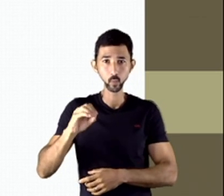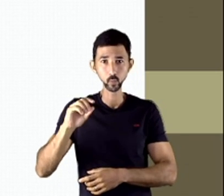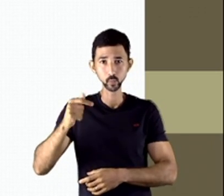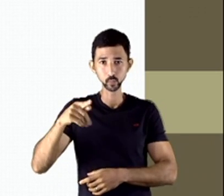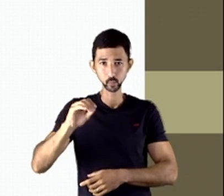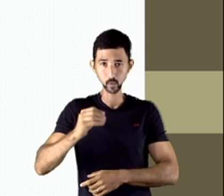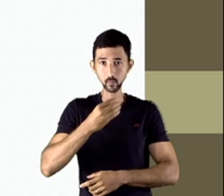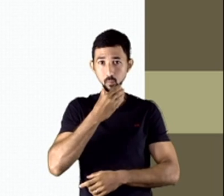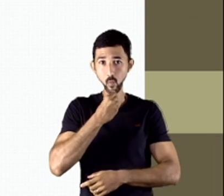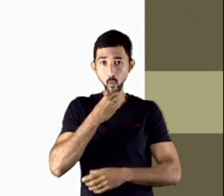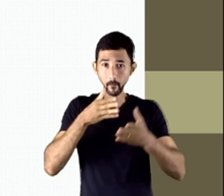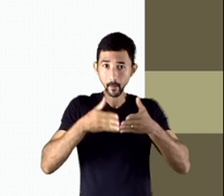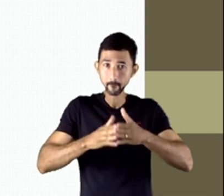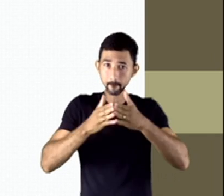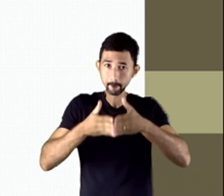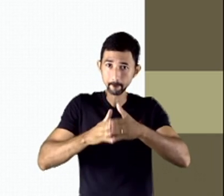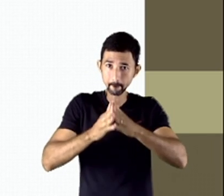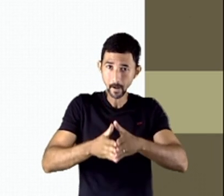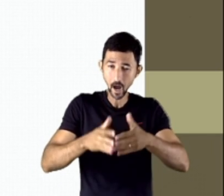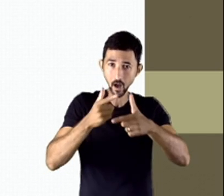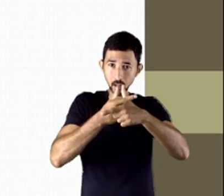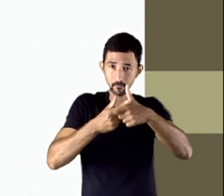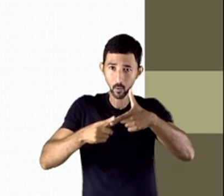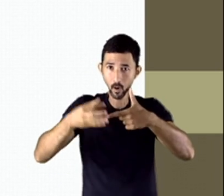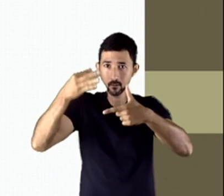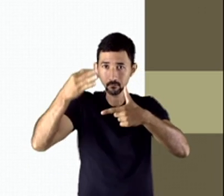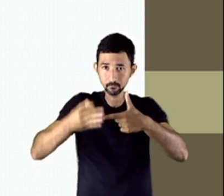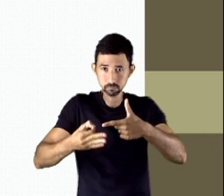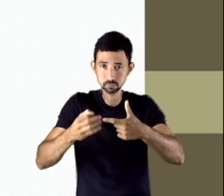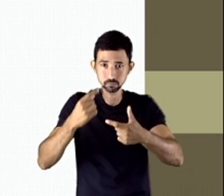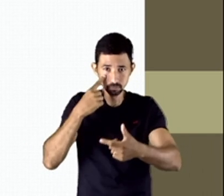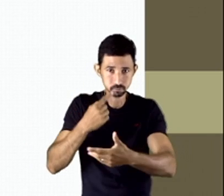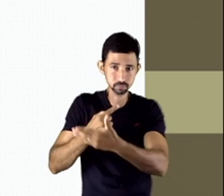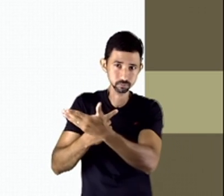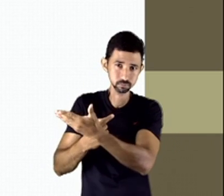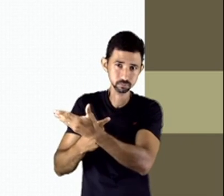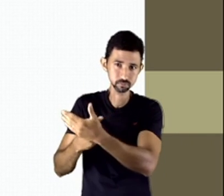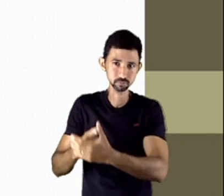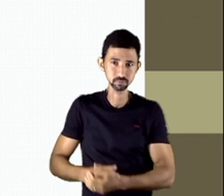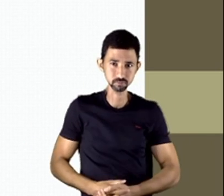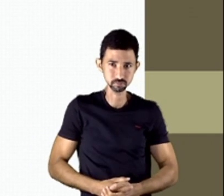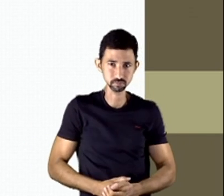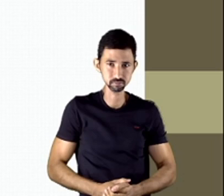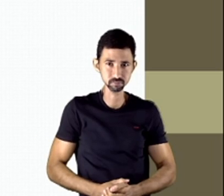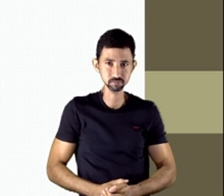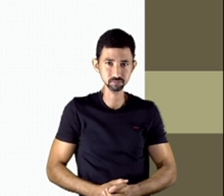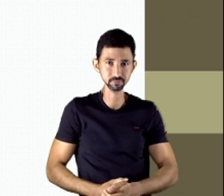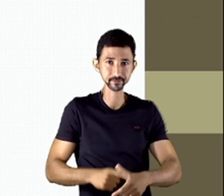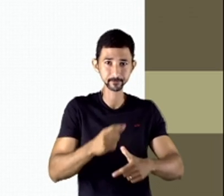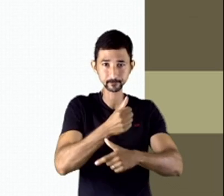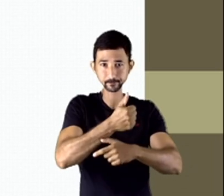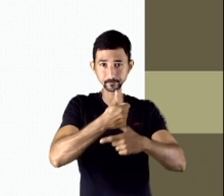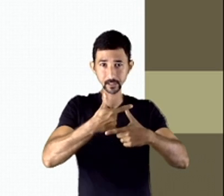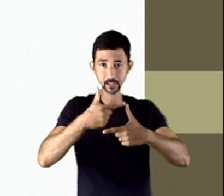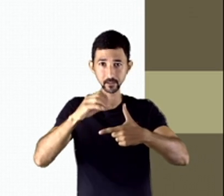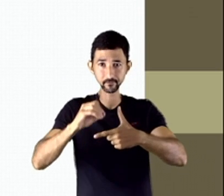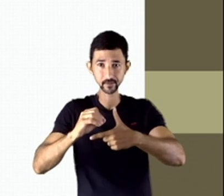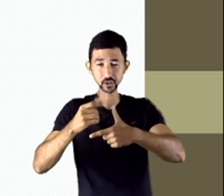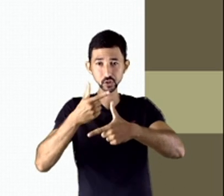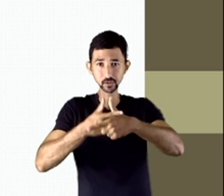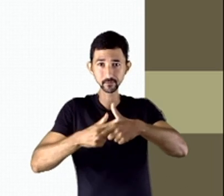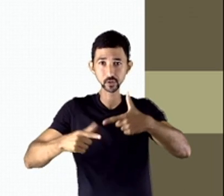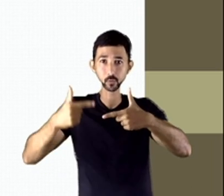Pois, como estamos diante de uma divisão exata, ali, ó, dizemos que o dividendo é divisível pelo divisor ou que